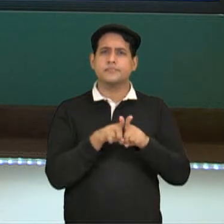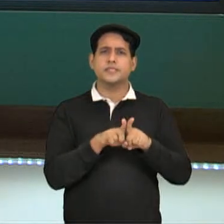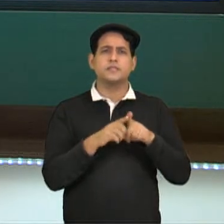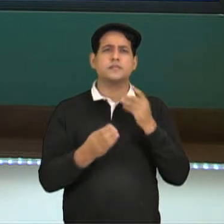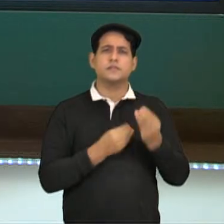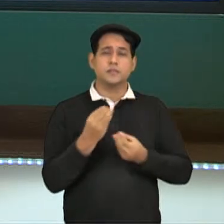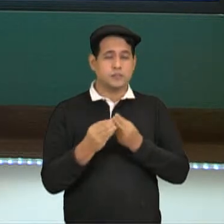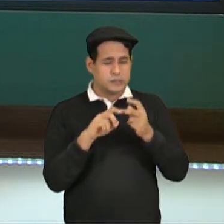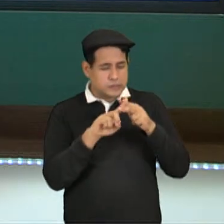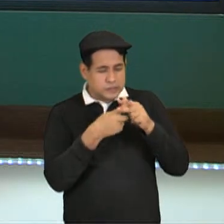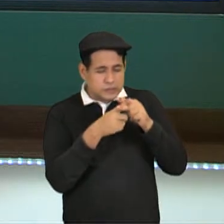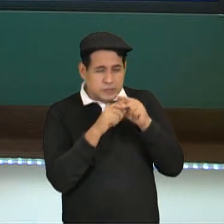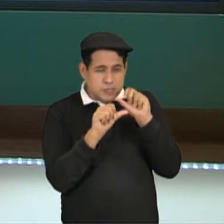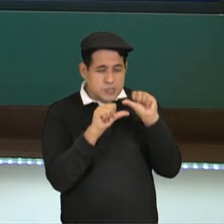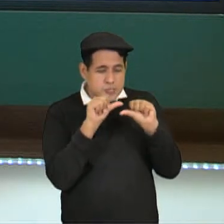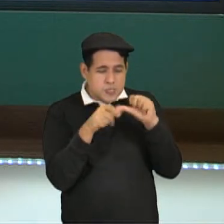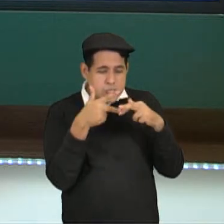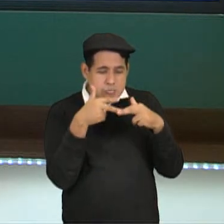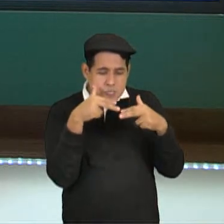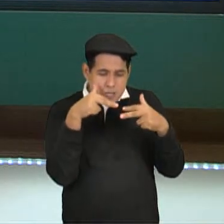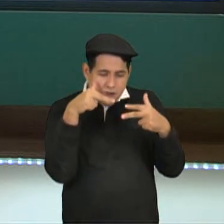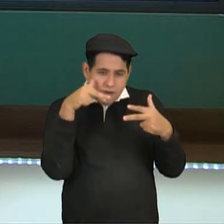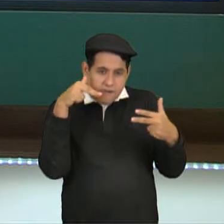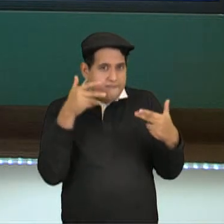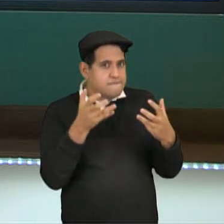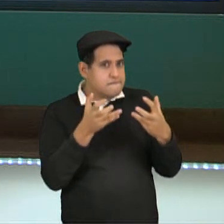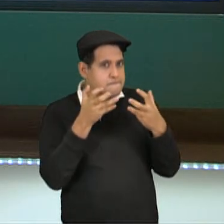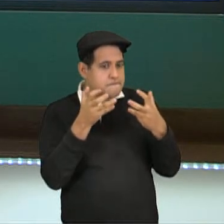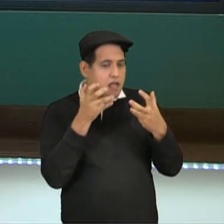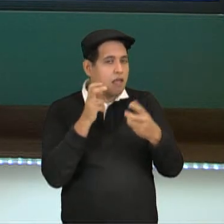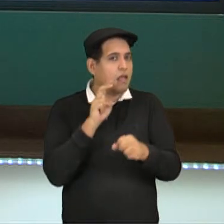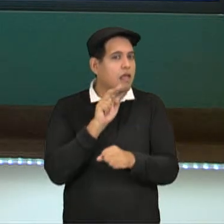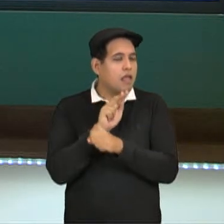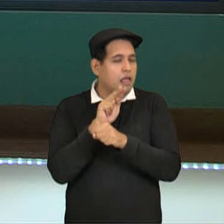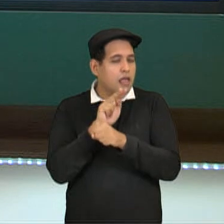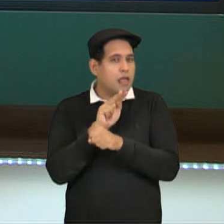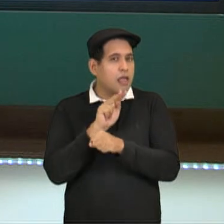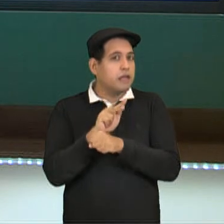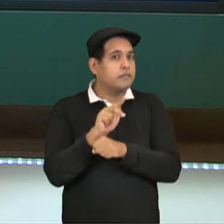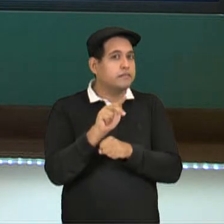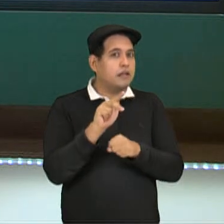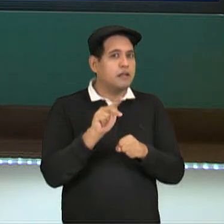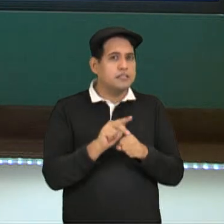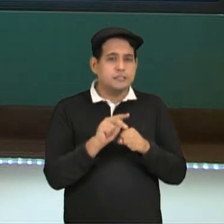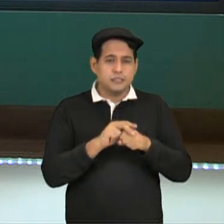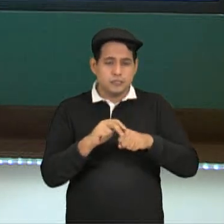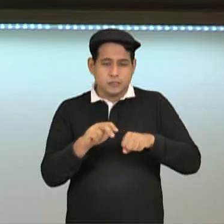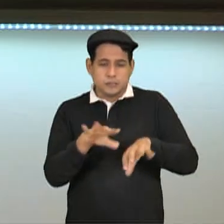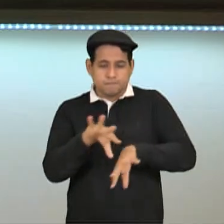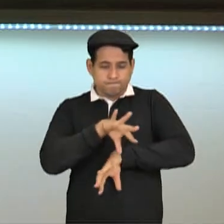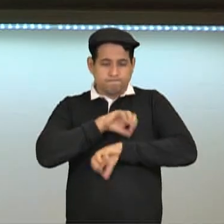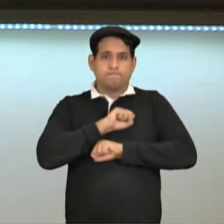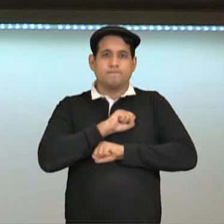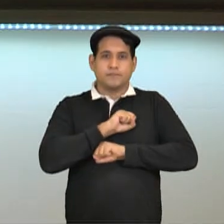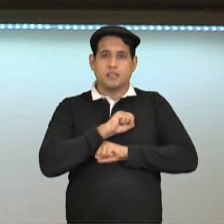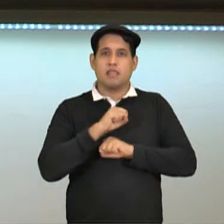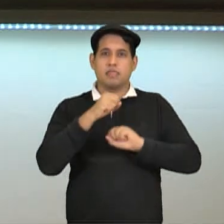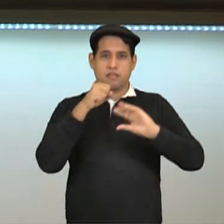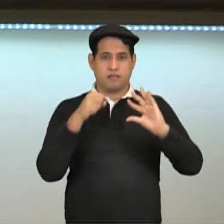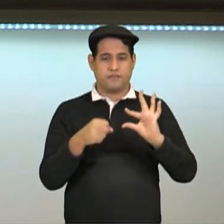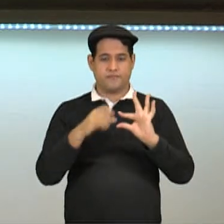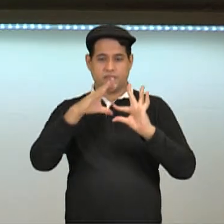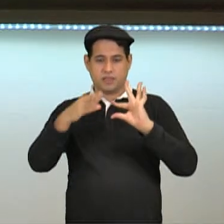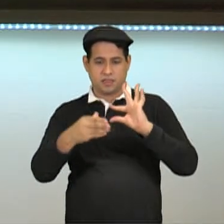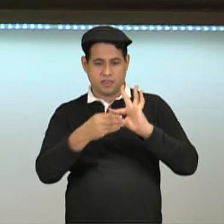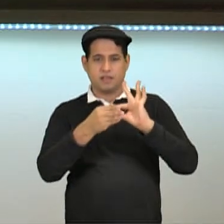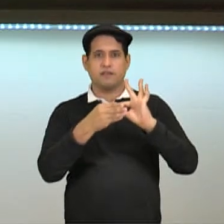uma mutação intencional que protegesse aquele embrião das infecções pelo vírus do HIV. Então, foi